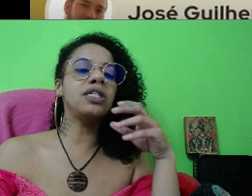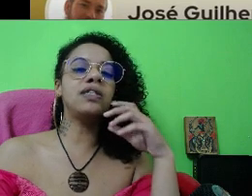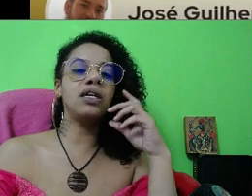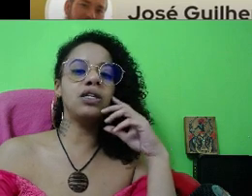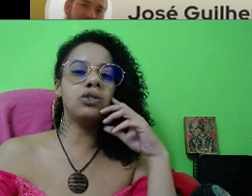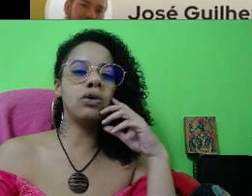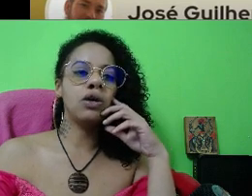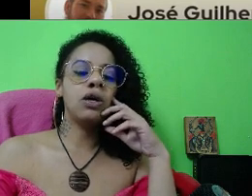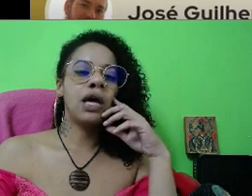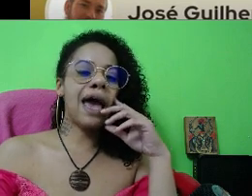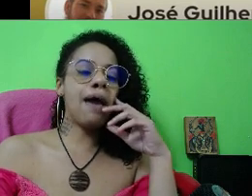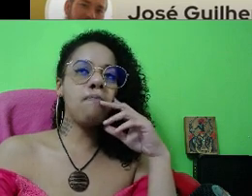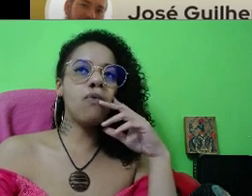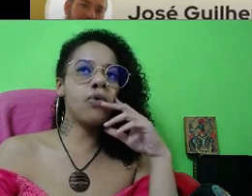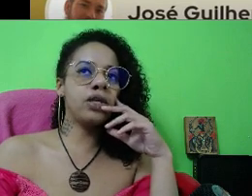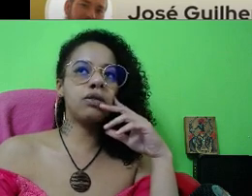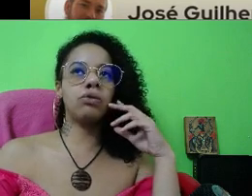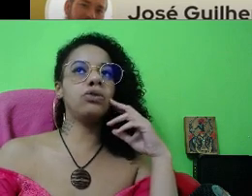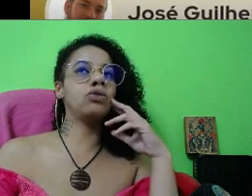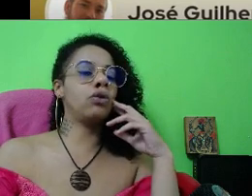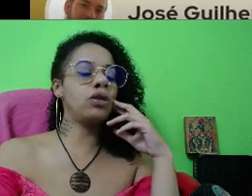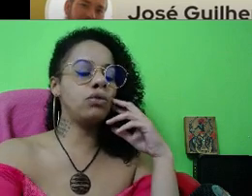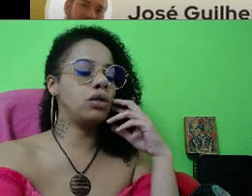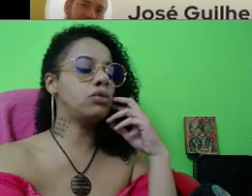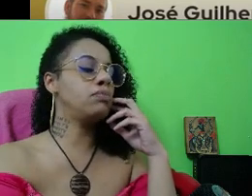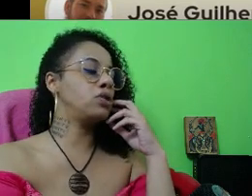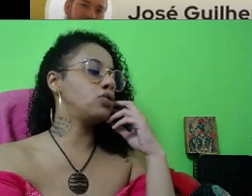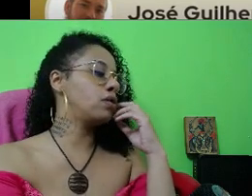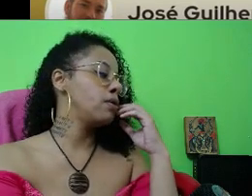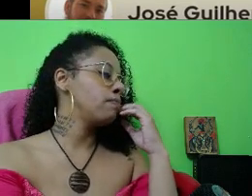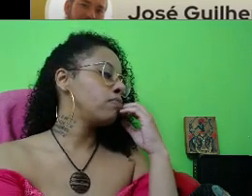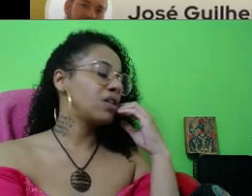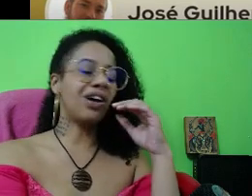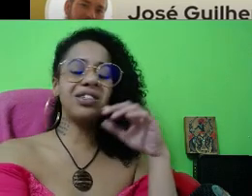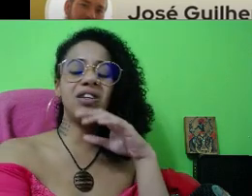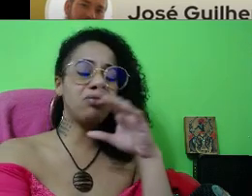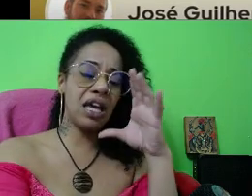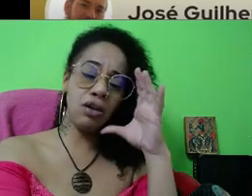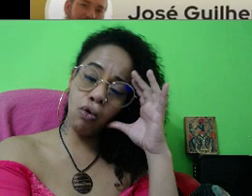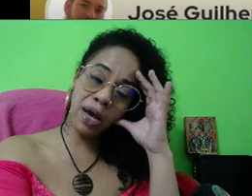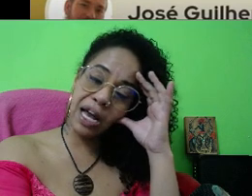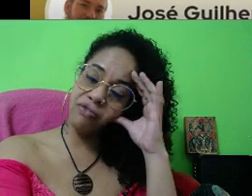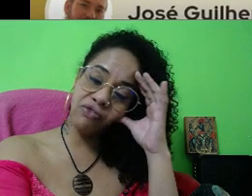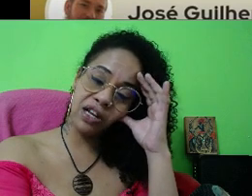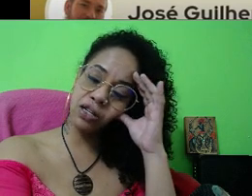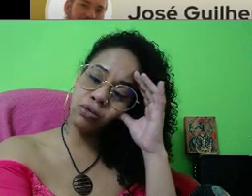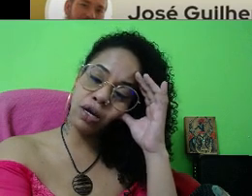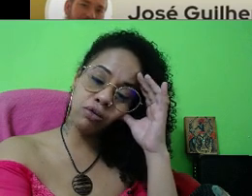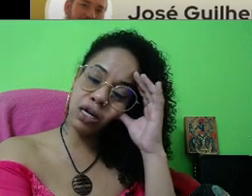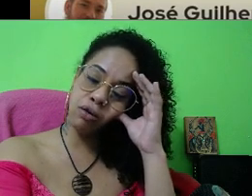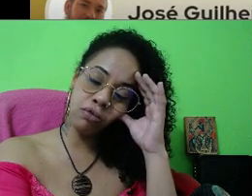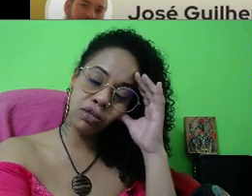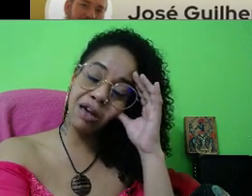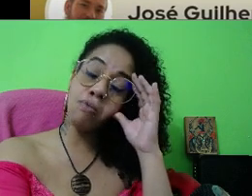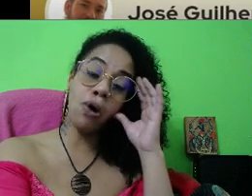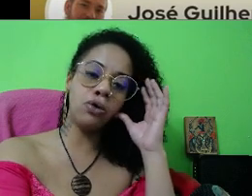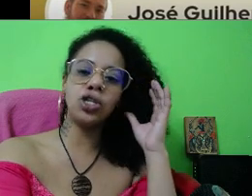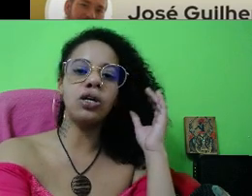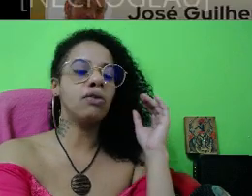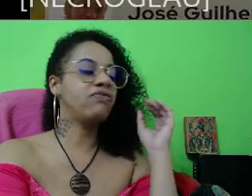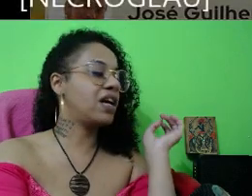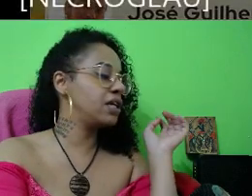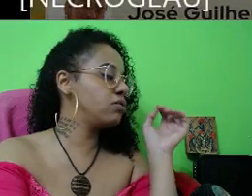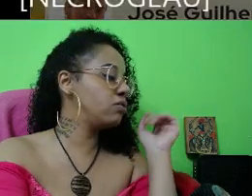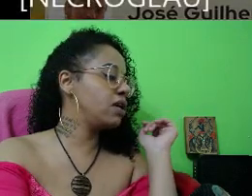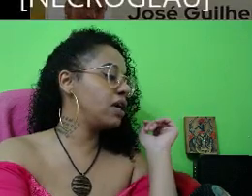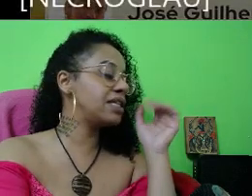ninguém disse isso é muito doido isso bicho Nossa não tem uma live falando eu não tem